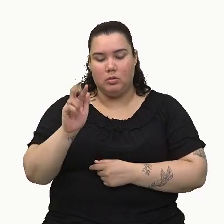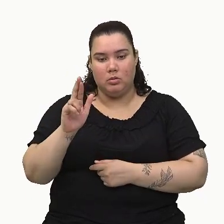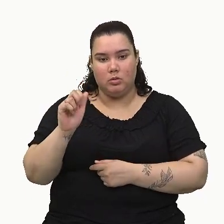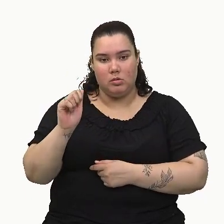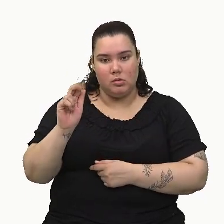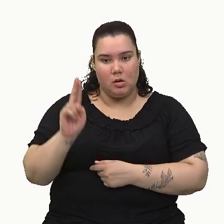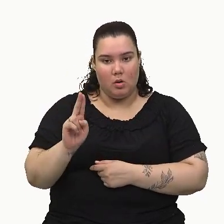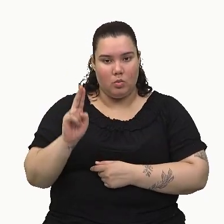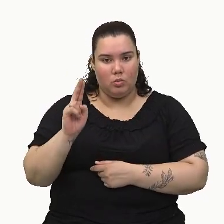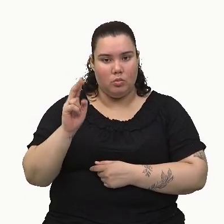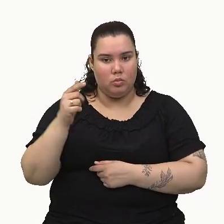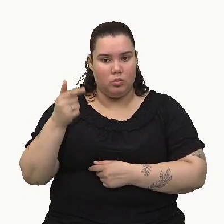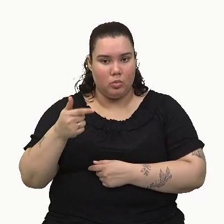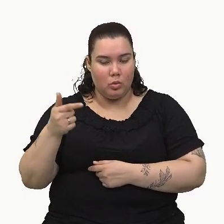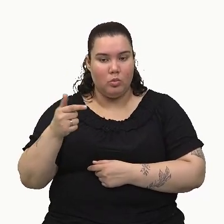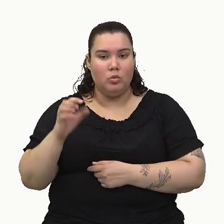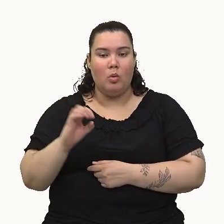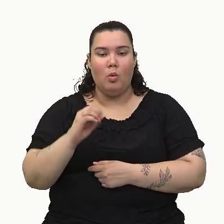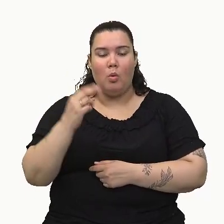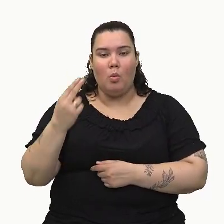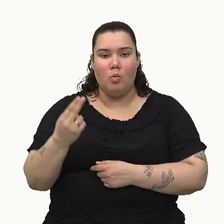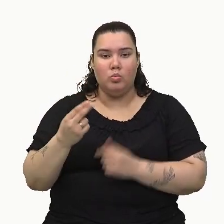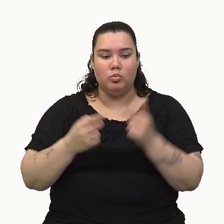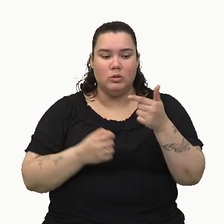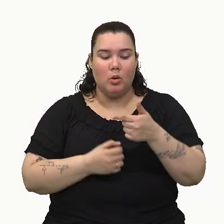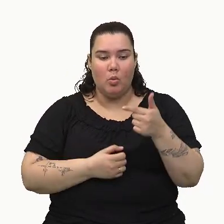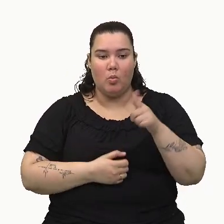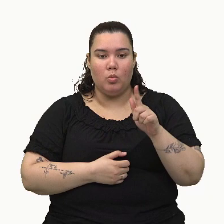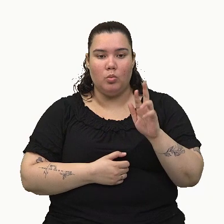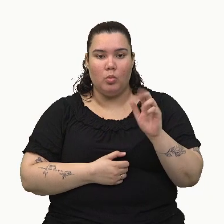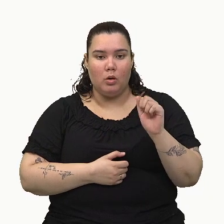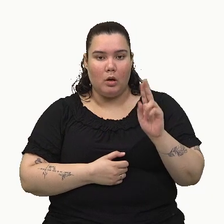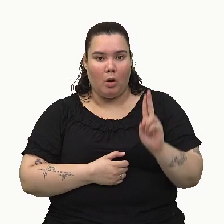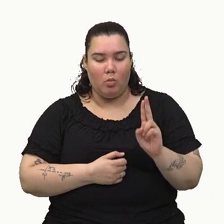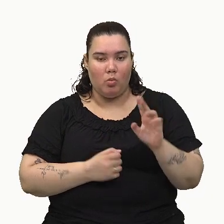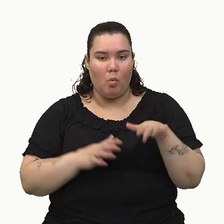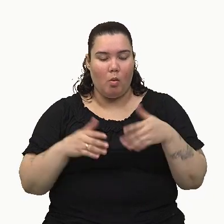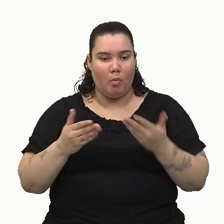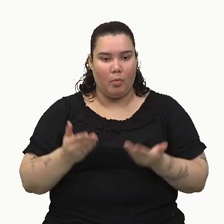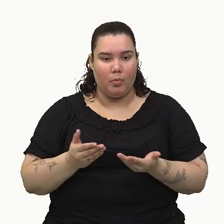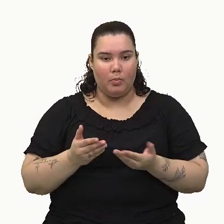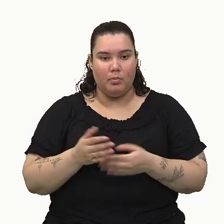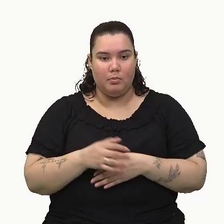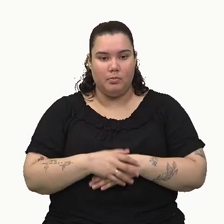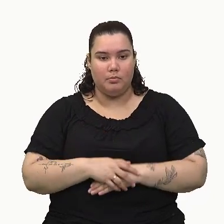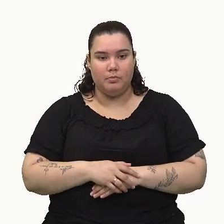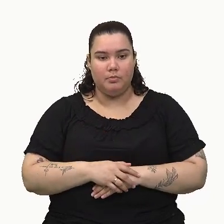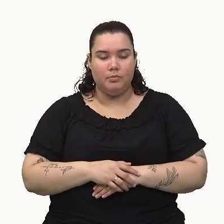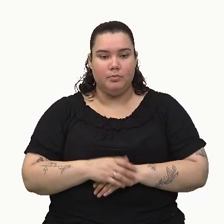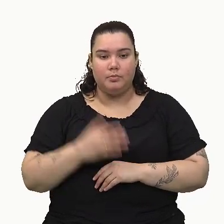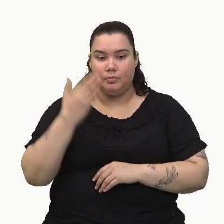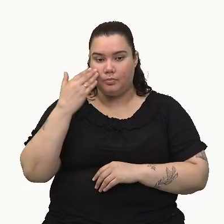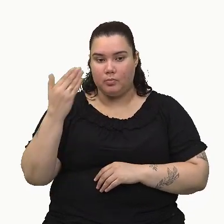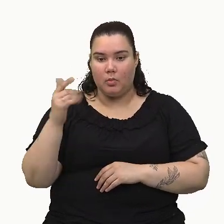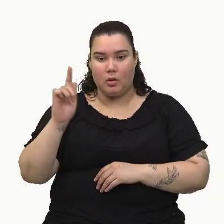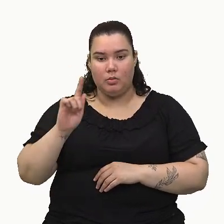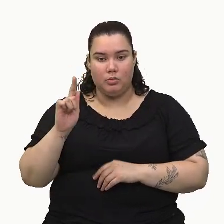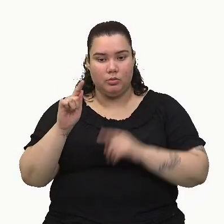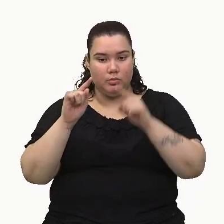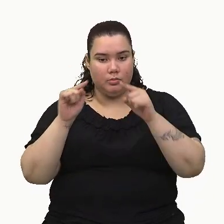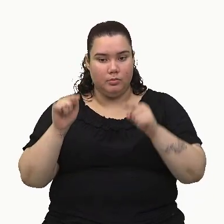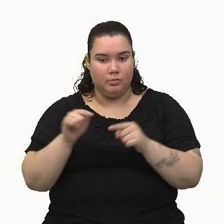polinomial do segundo grau. Por quê? Vamos reescrever aqui essa função. A função g de